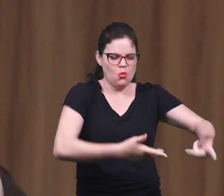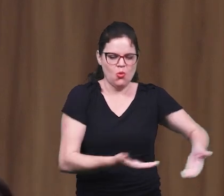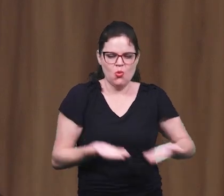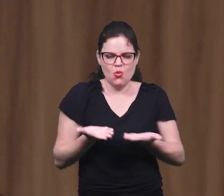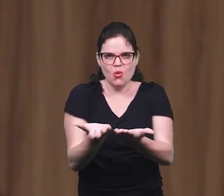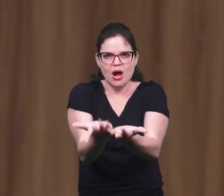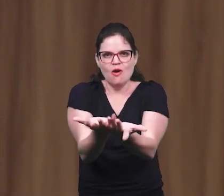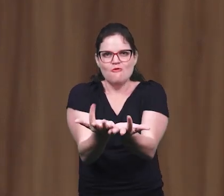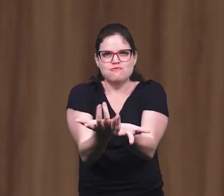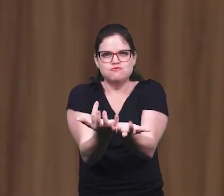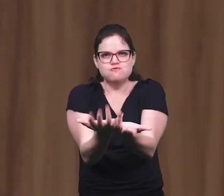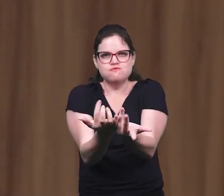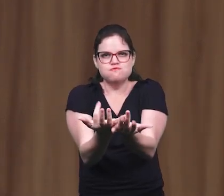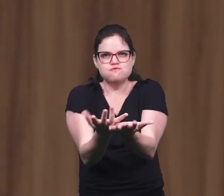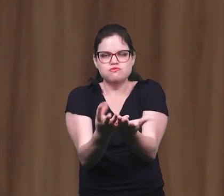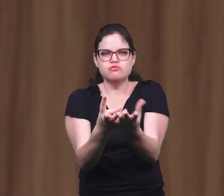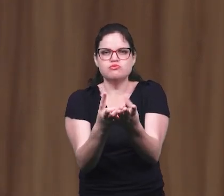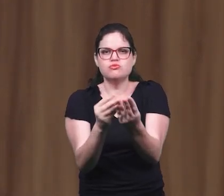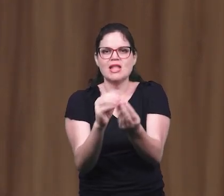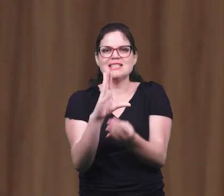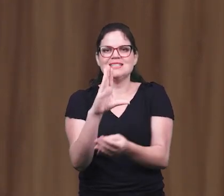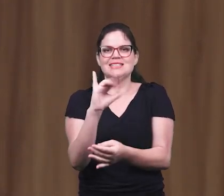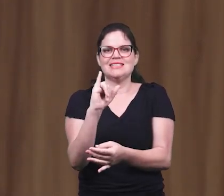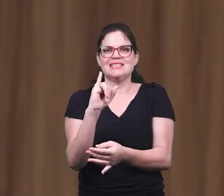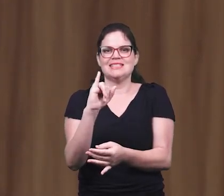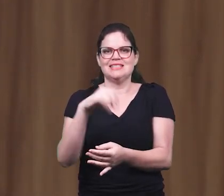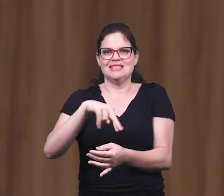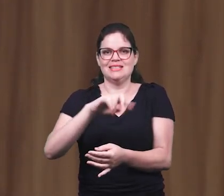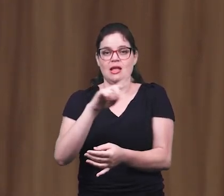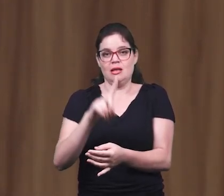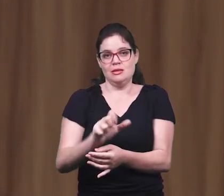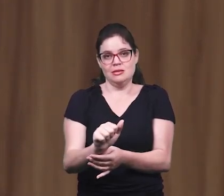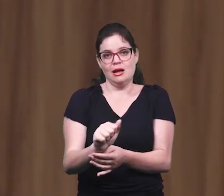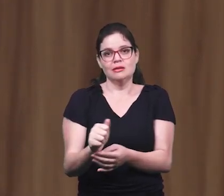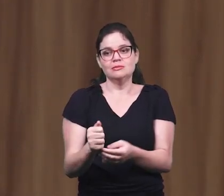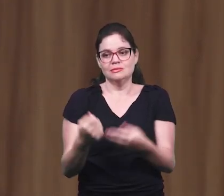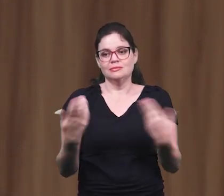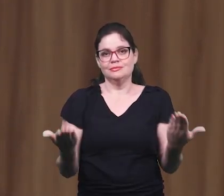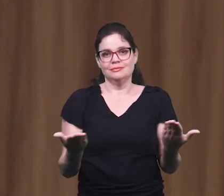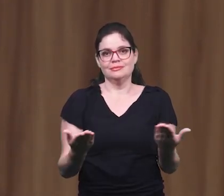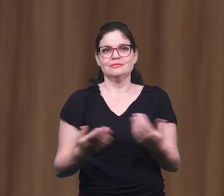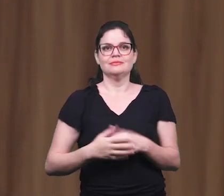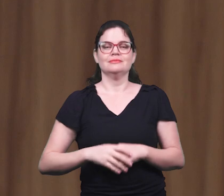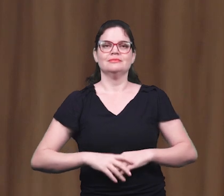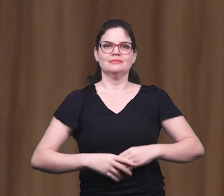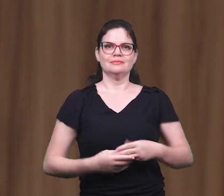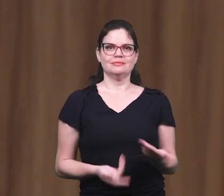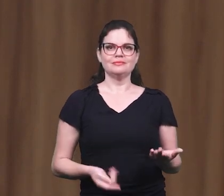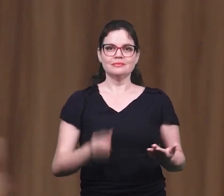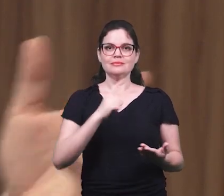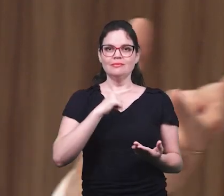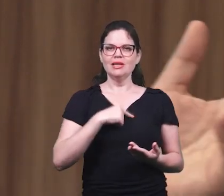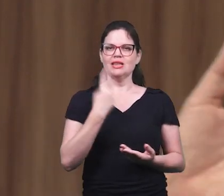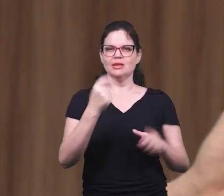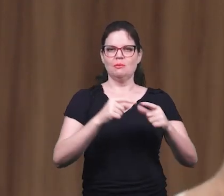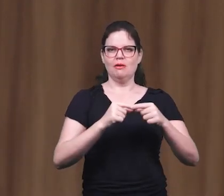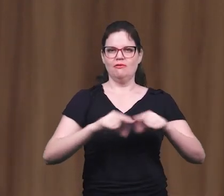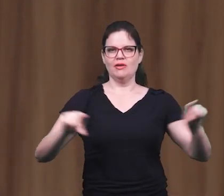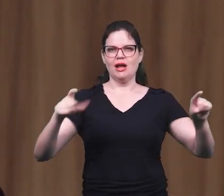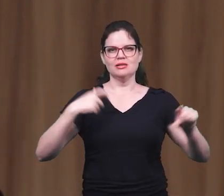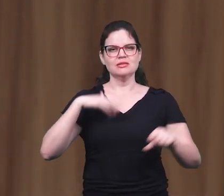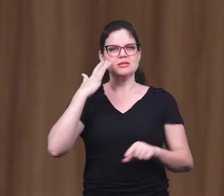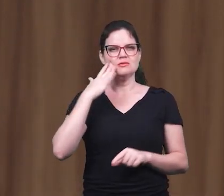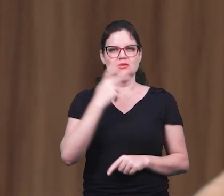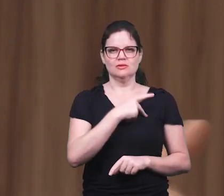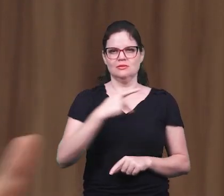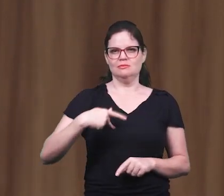e queimam novamente, abrindo o caminho para que Lutero viesse depois. Existe uma frase, até acho que o pastor